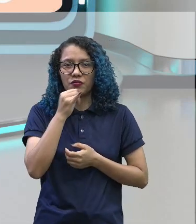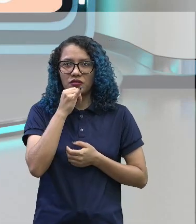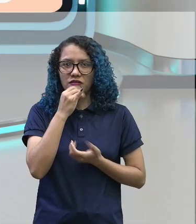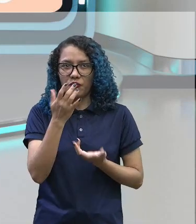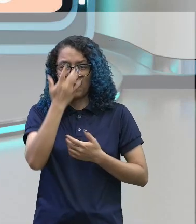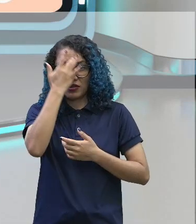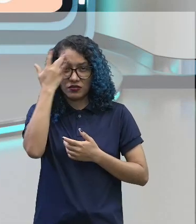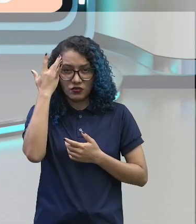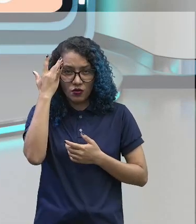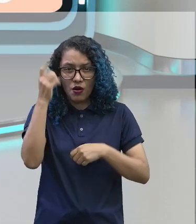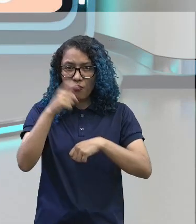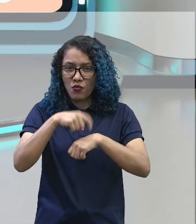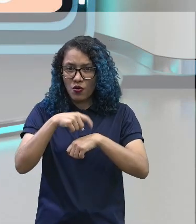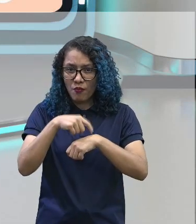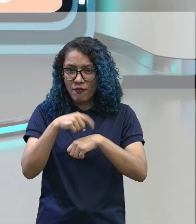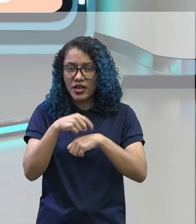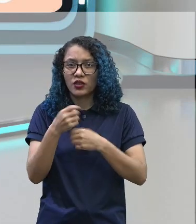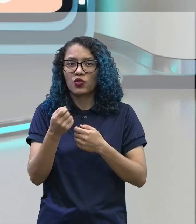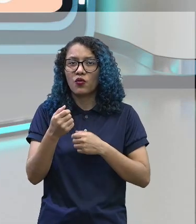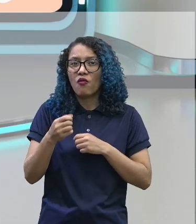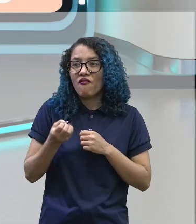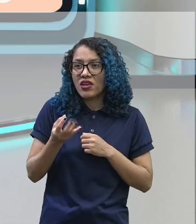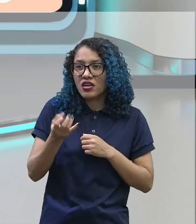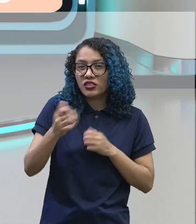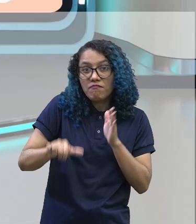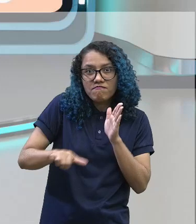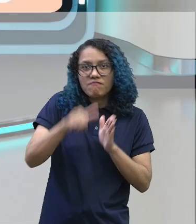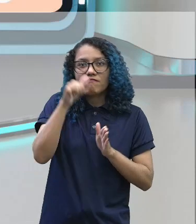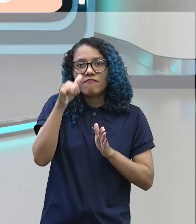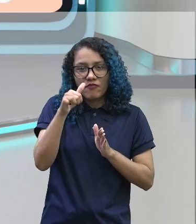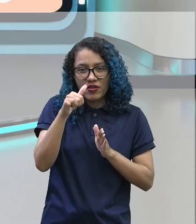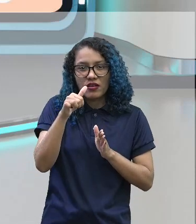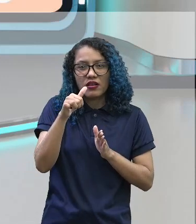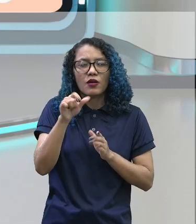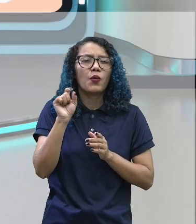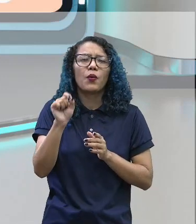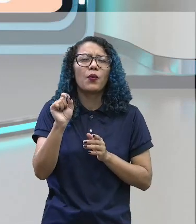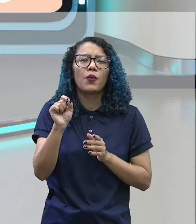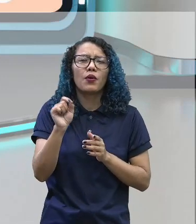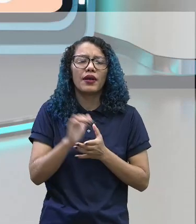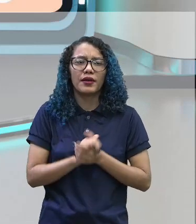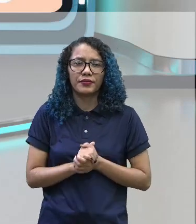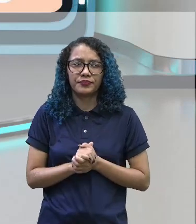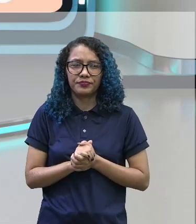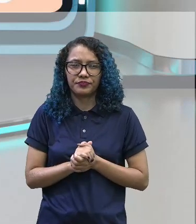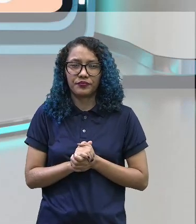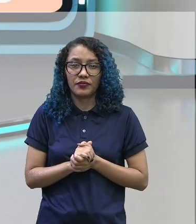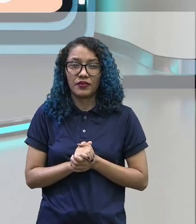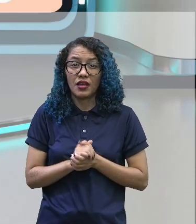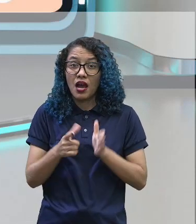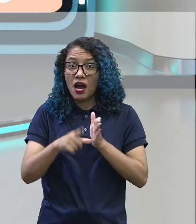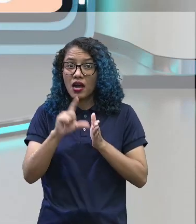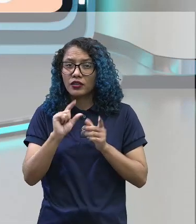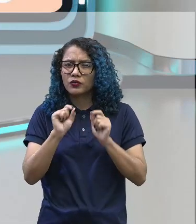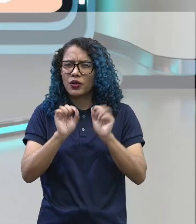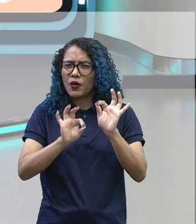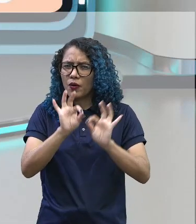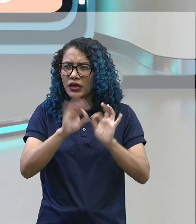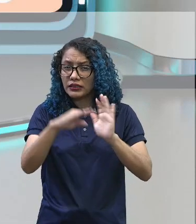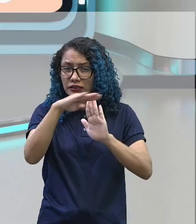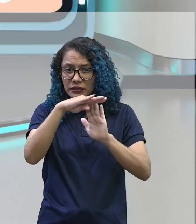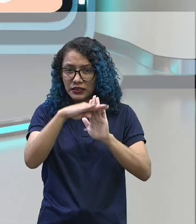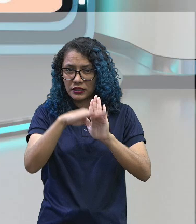pessoa está indo pela primeira vez para um destino, tende a fazer uma lista, né,